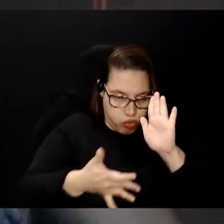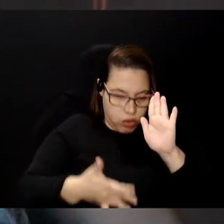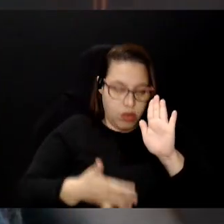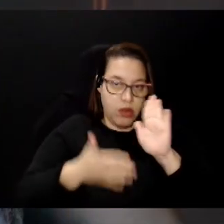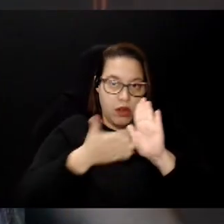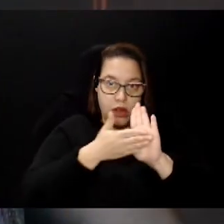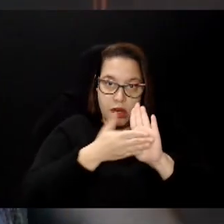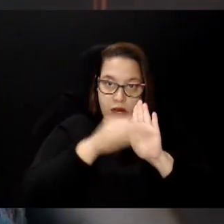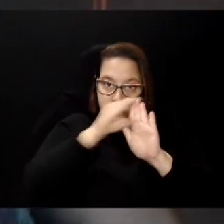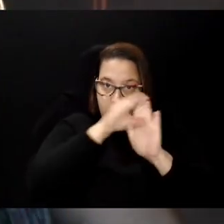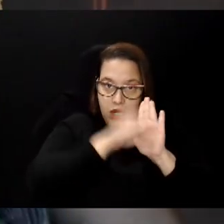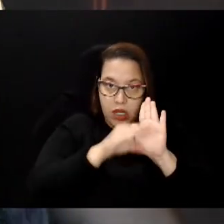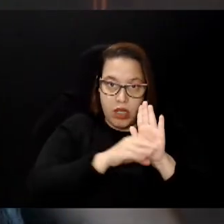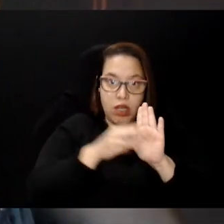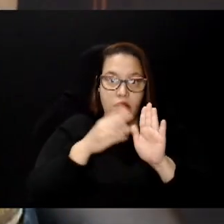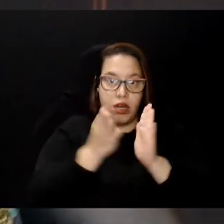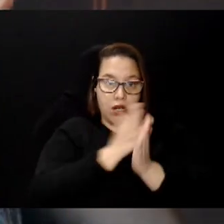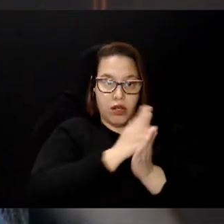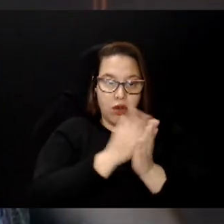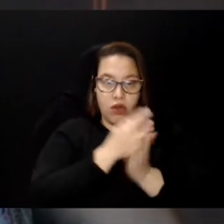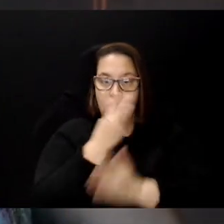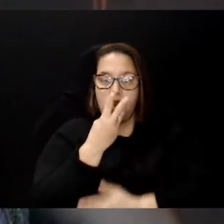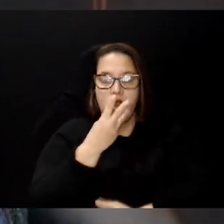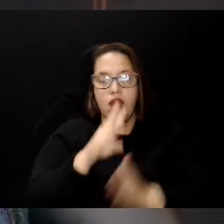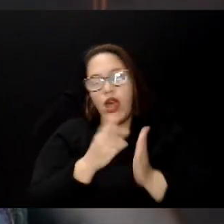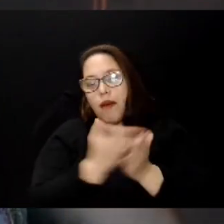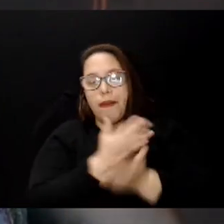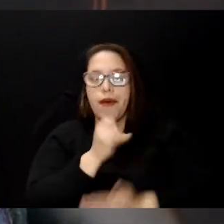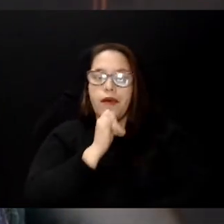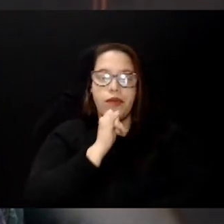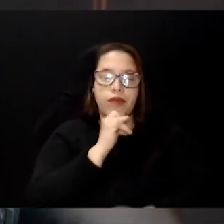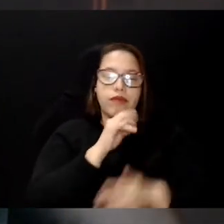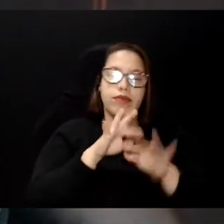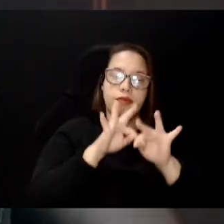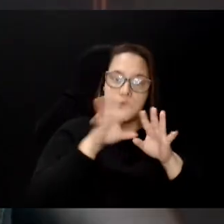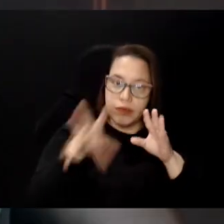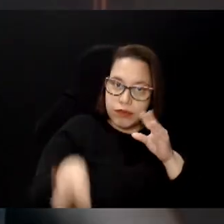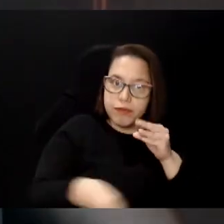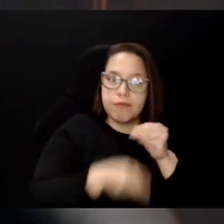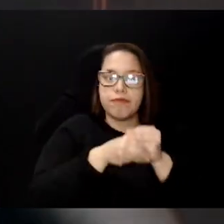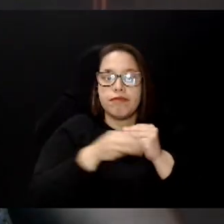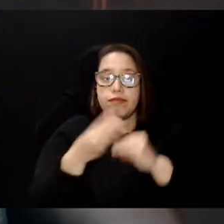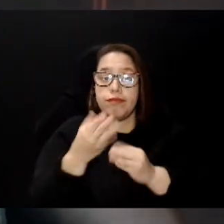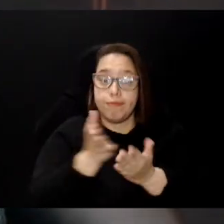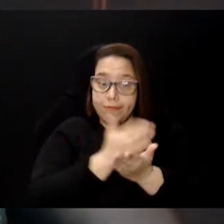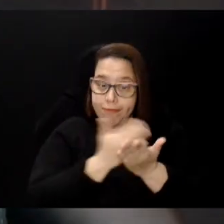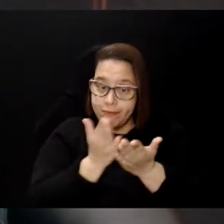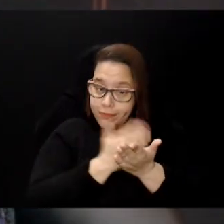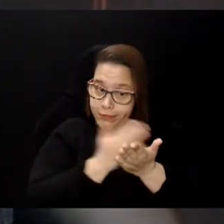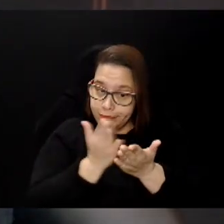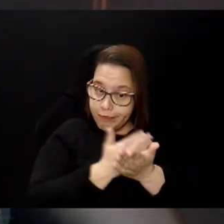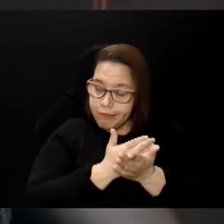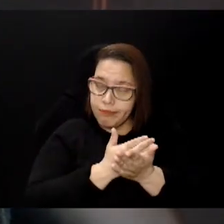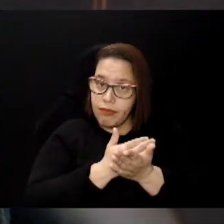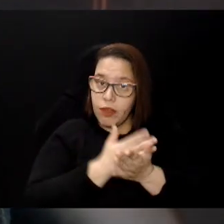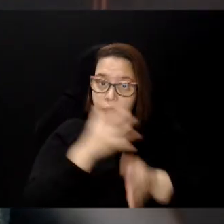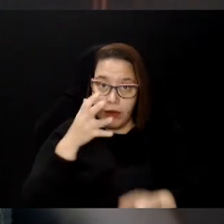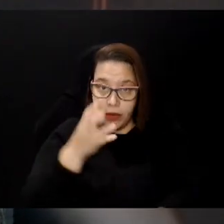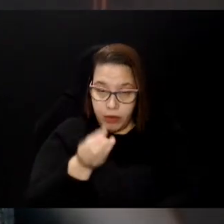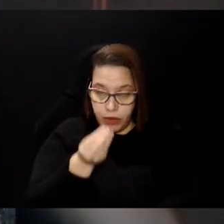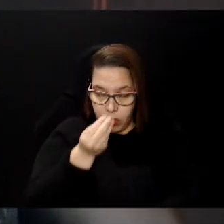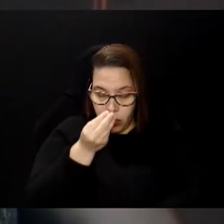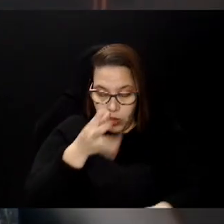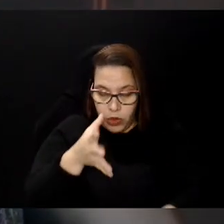3 páginas, tem muita coisa dentro daquelas 3 páginas que vai te acrescentar na hora de